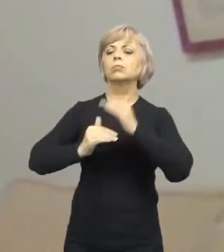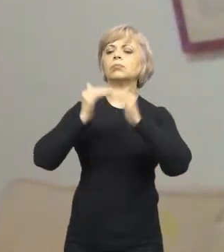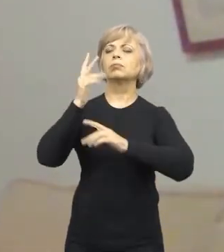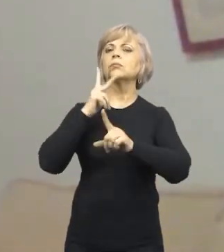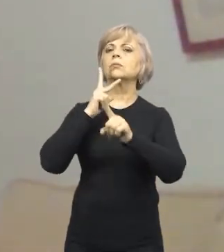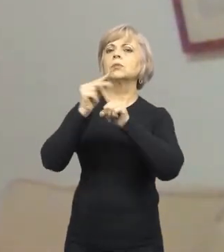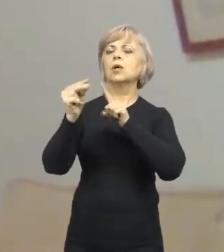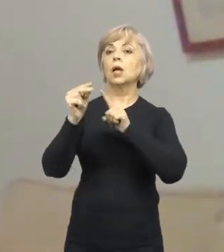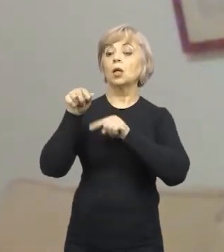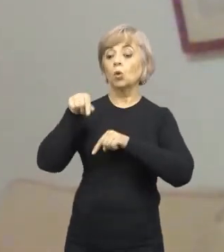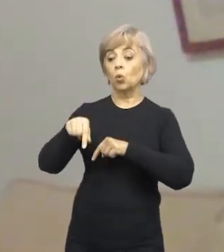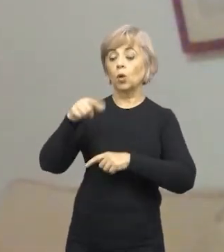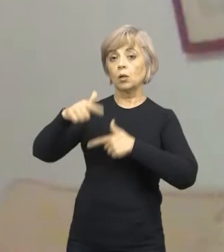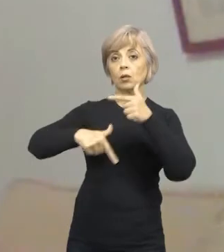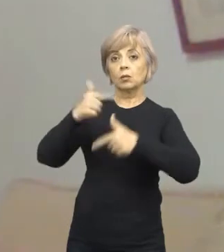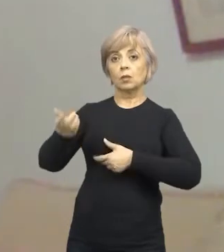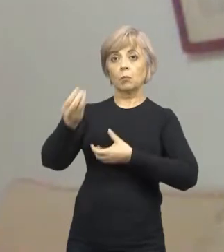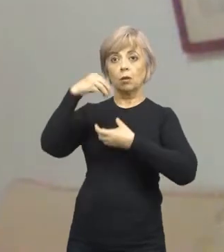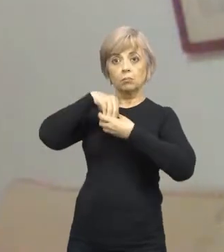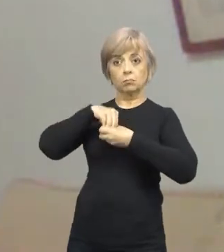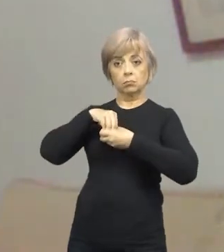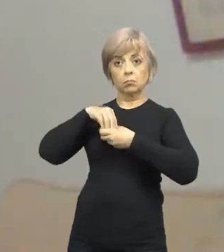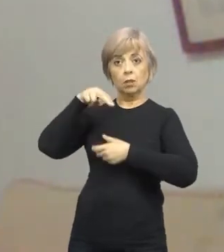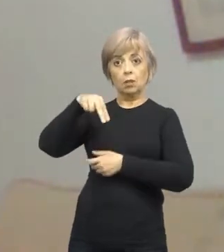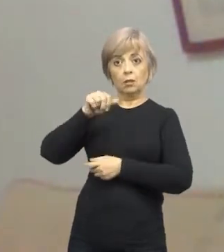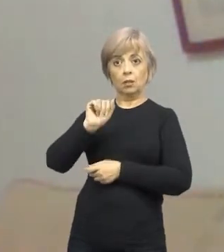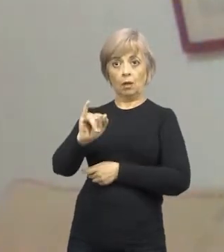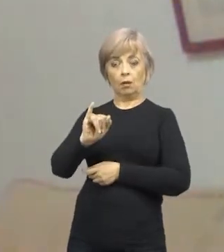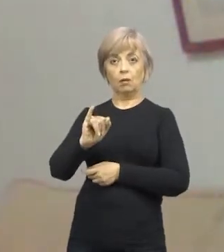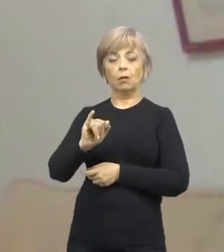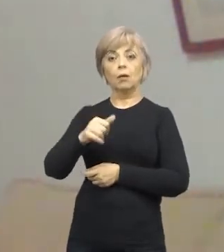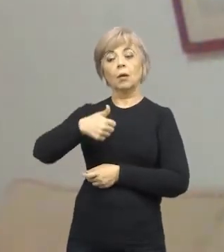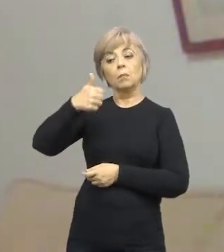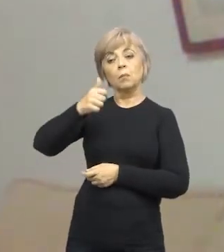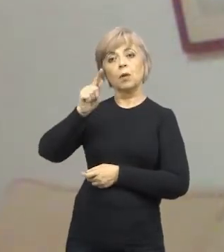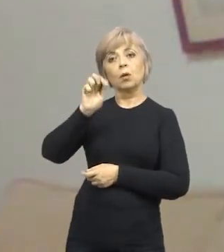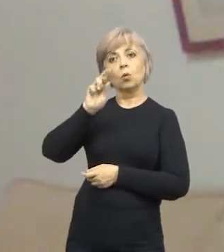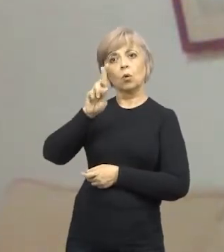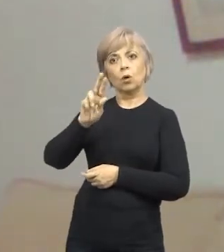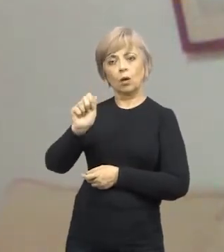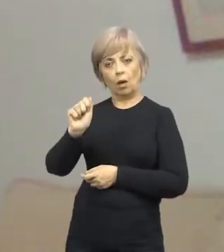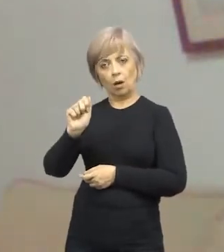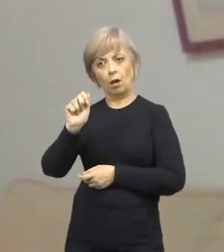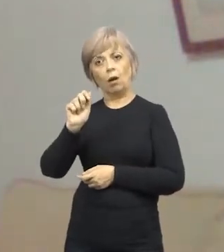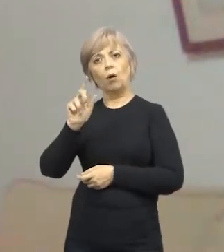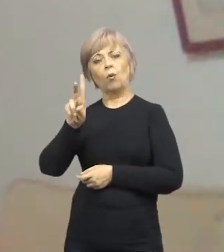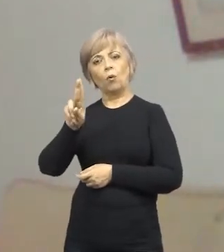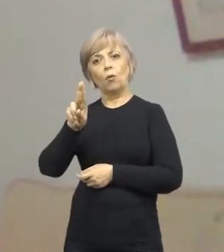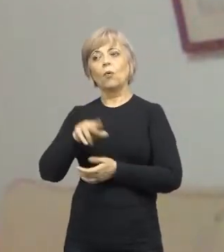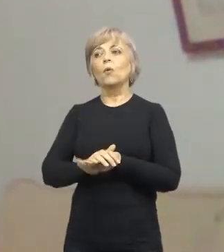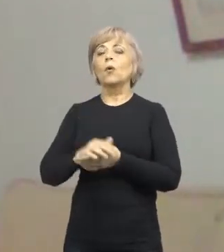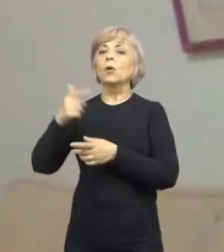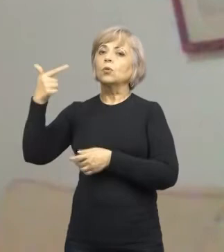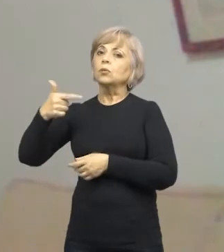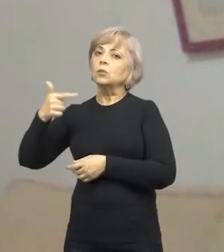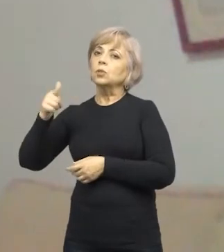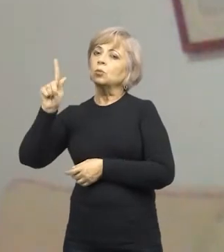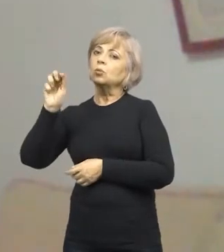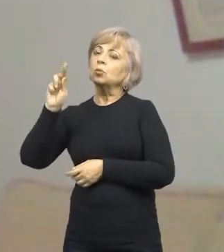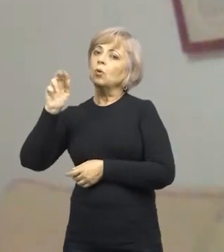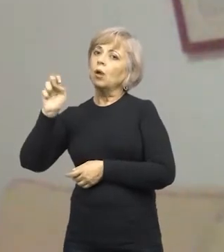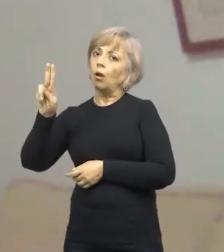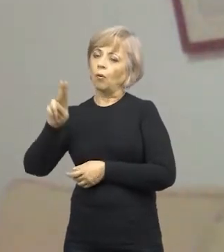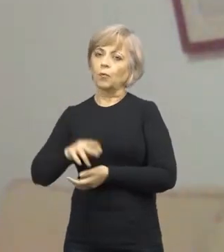com esse trabalho da atuação do primeiro grau com o segundo grau, com os